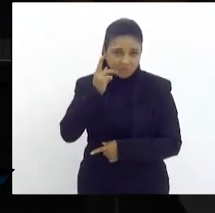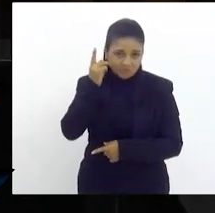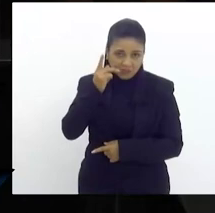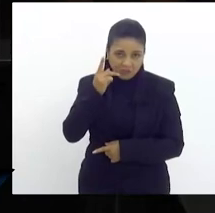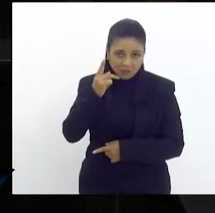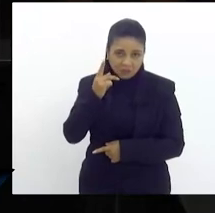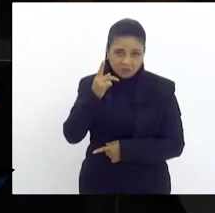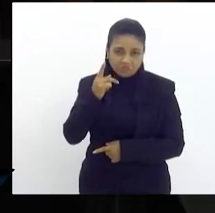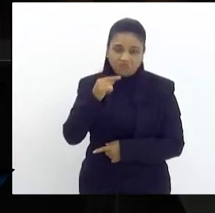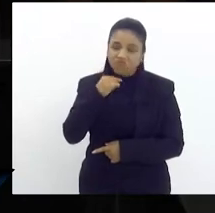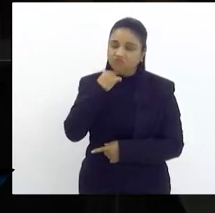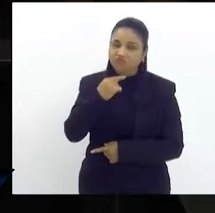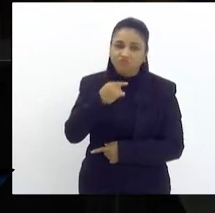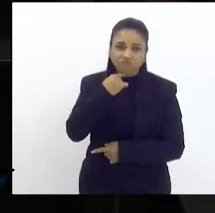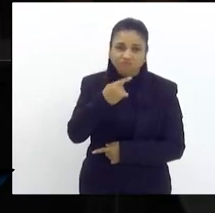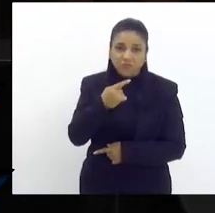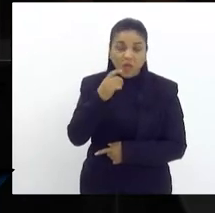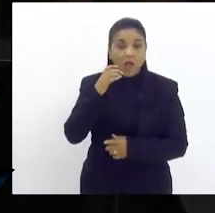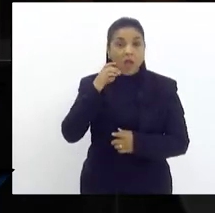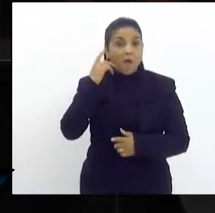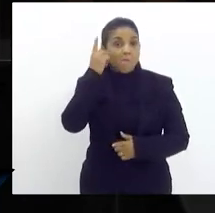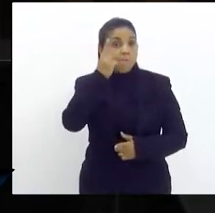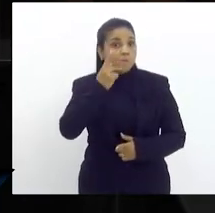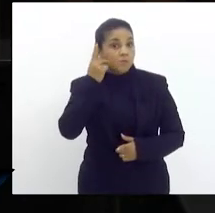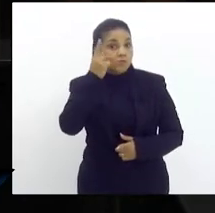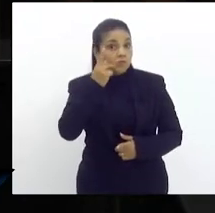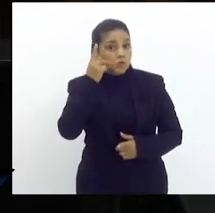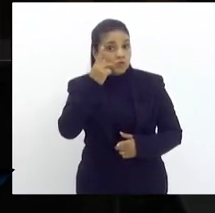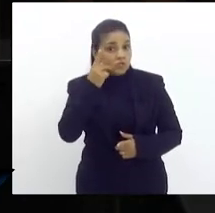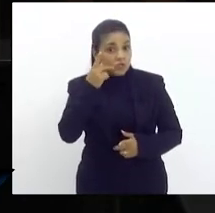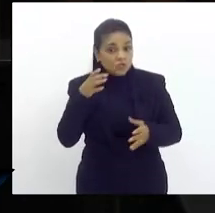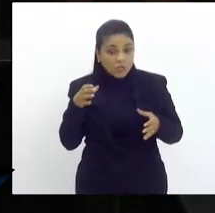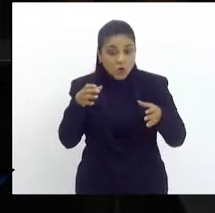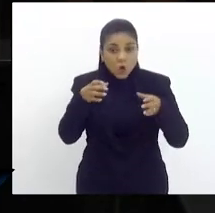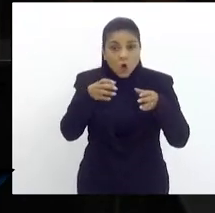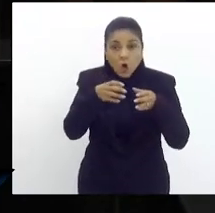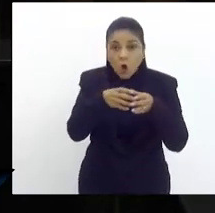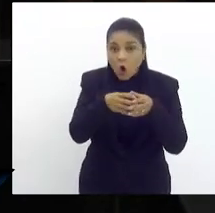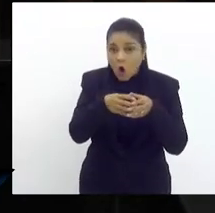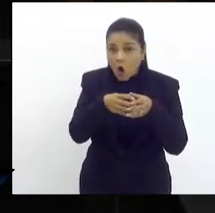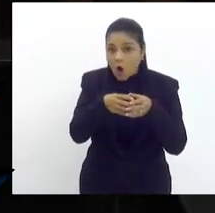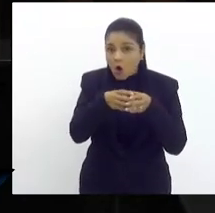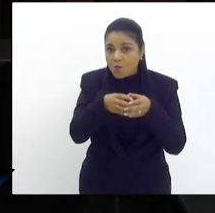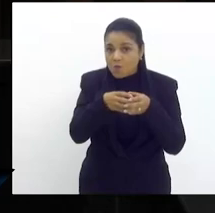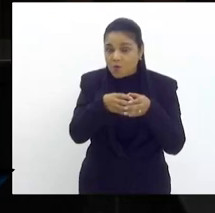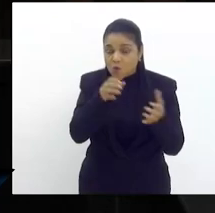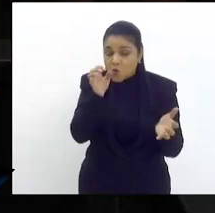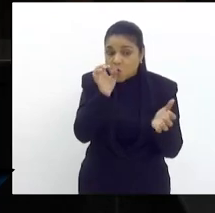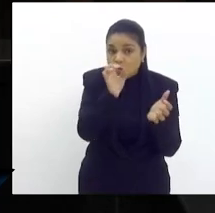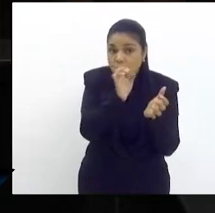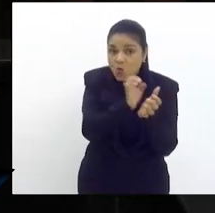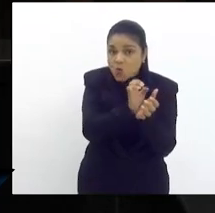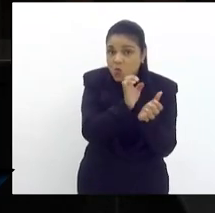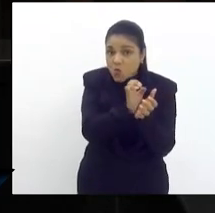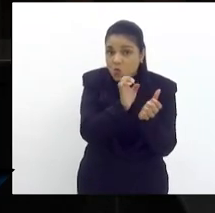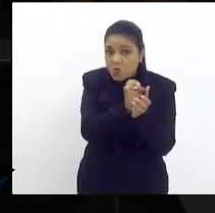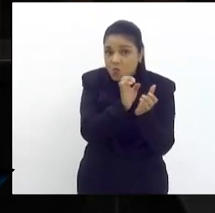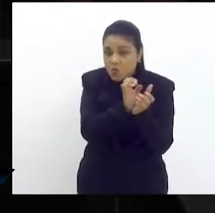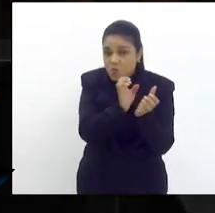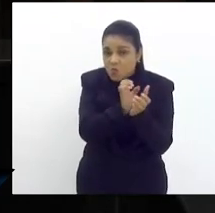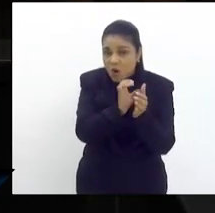porque a política é tarefa coletiva tarefa de muitos